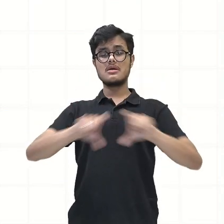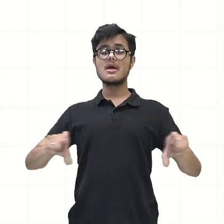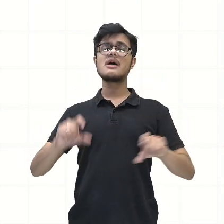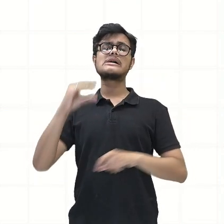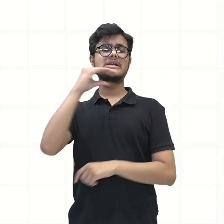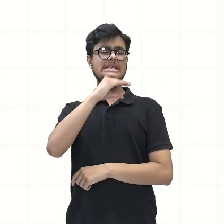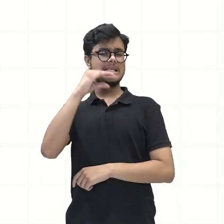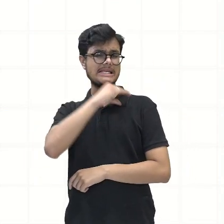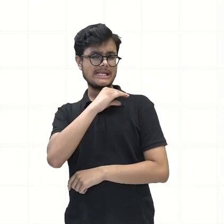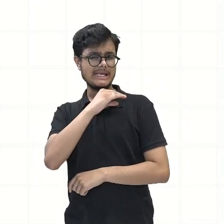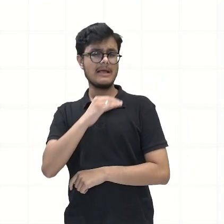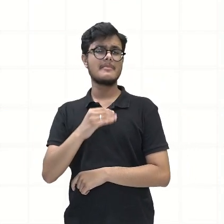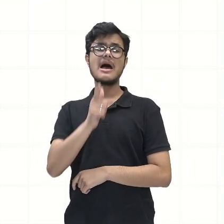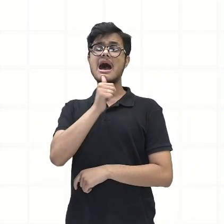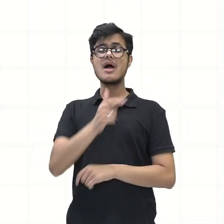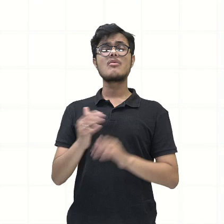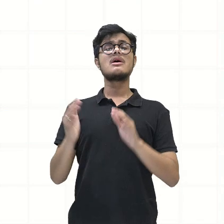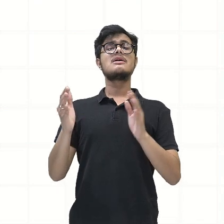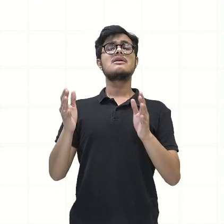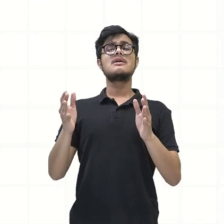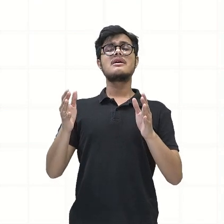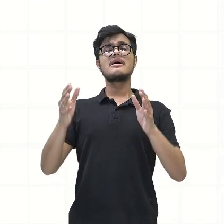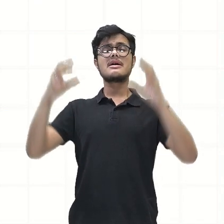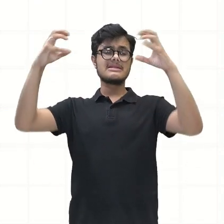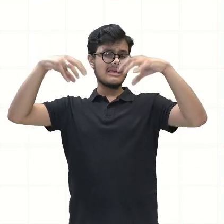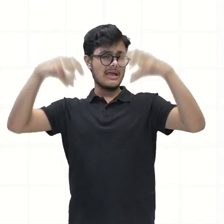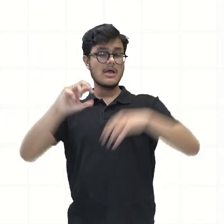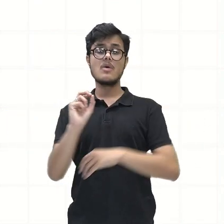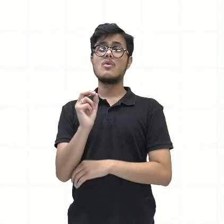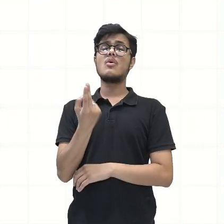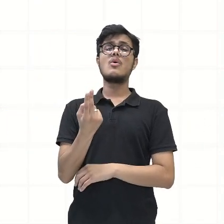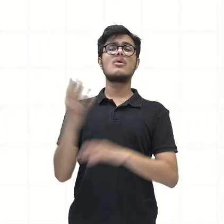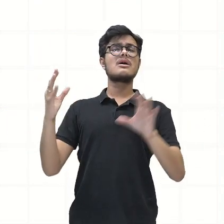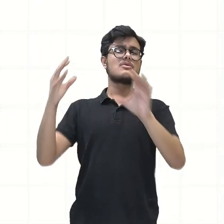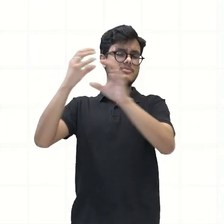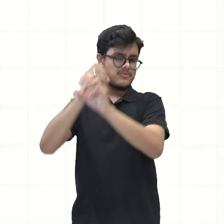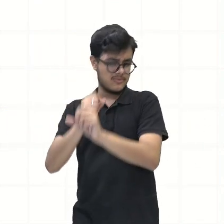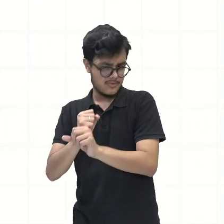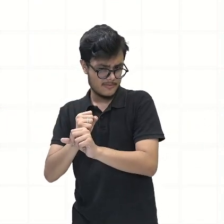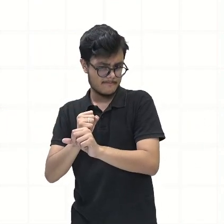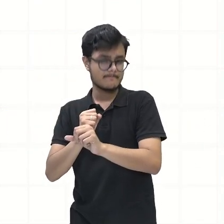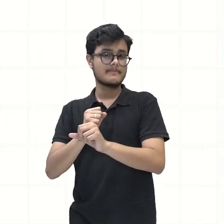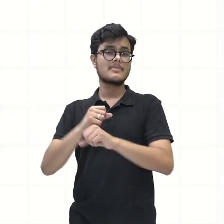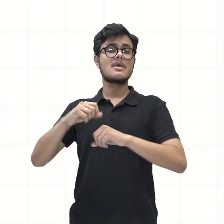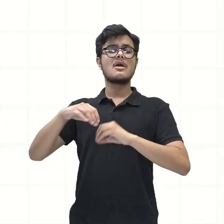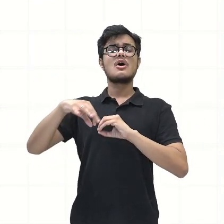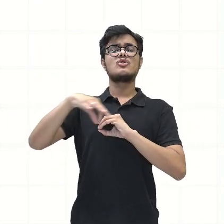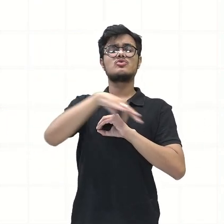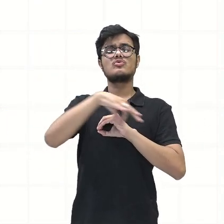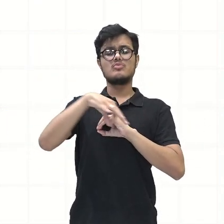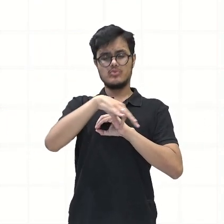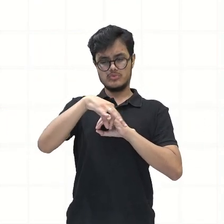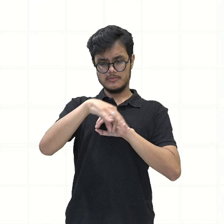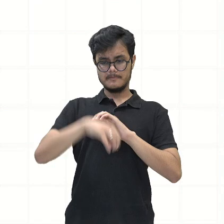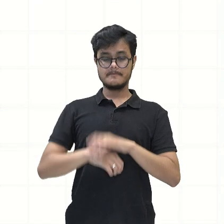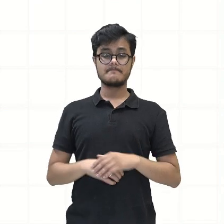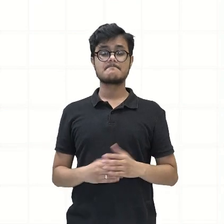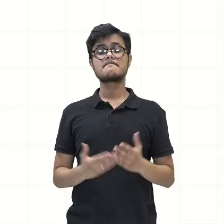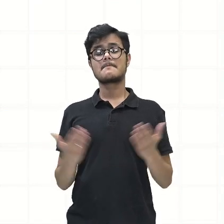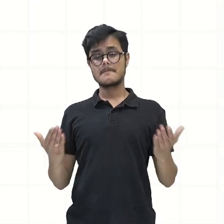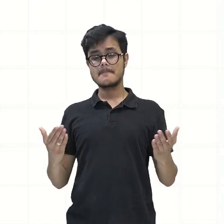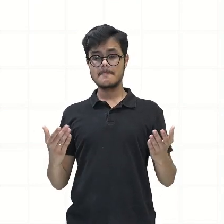e úmidos ou secos, que é o equatorial e o tropical. Ou